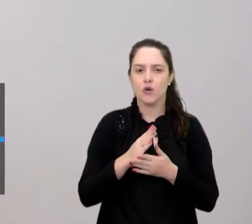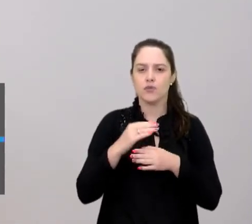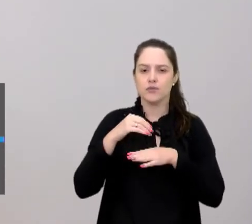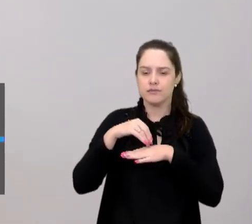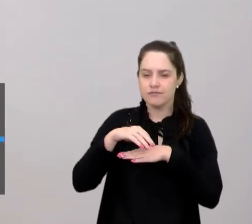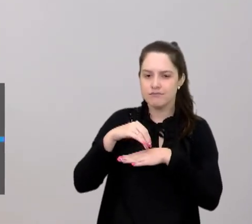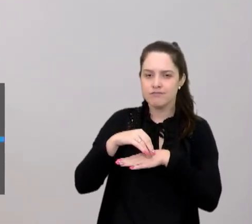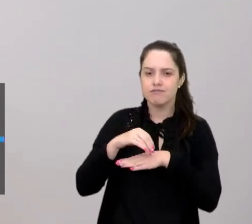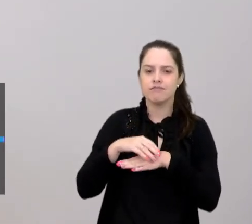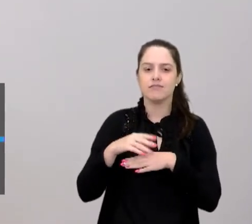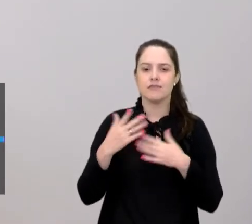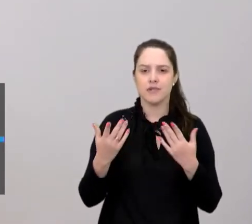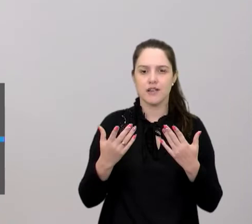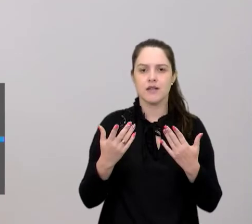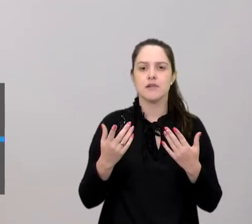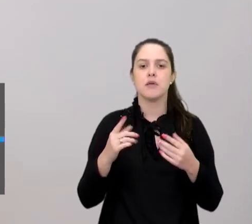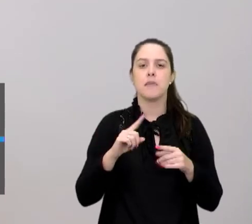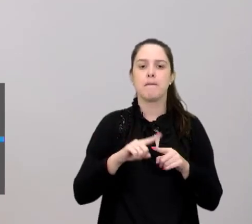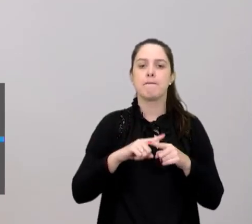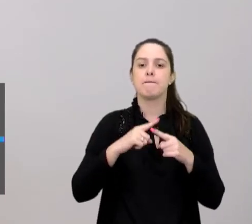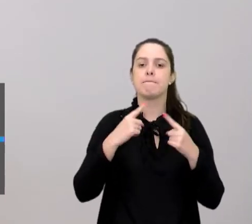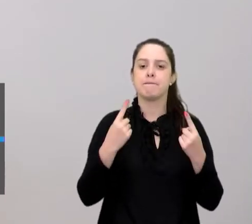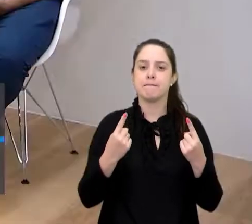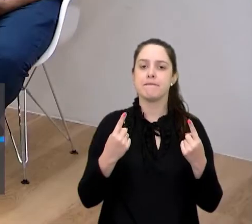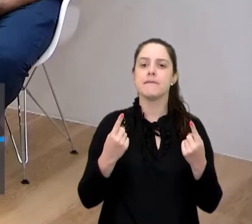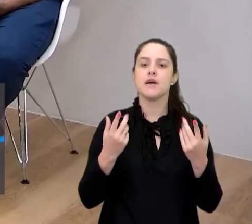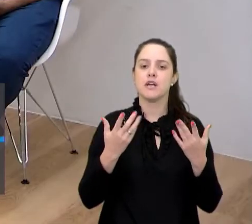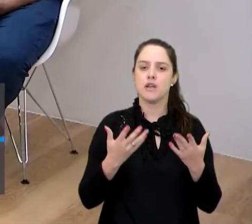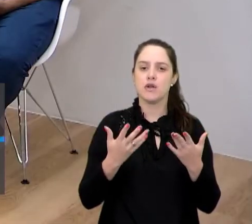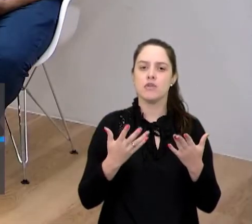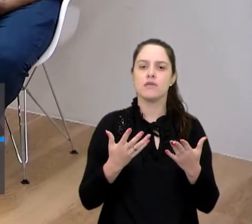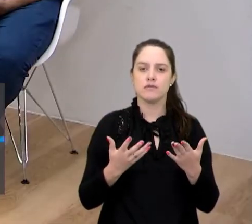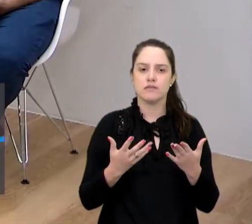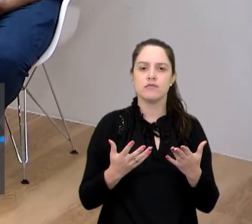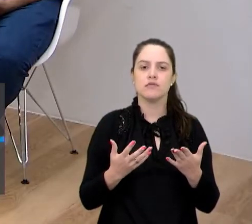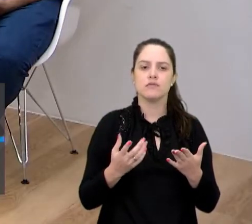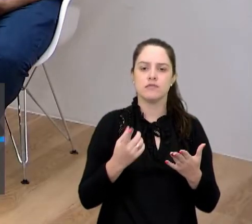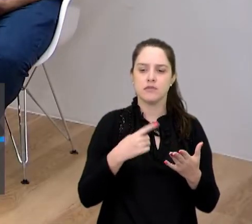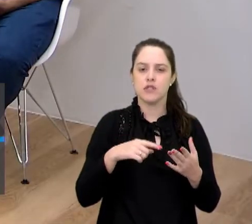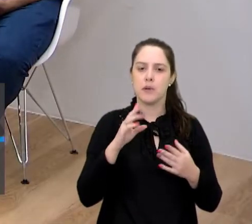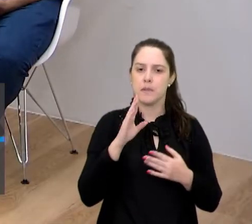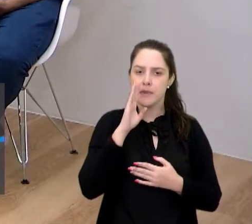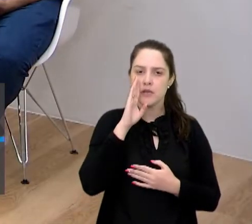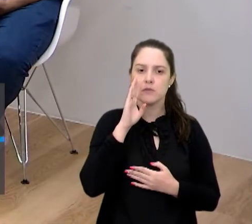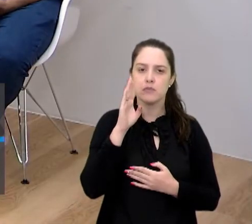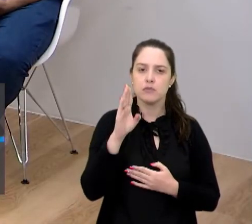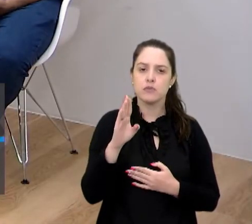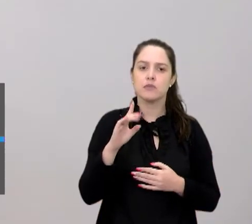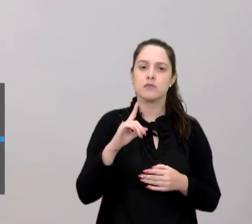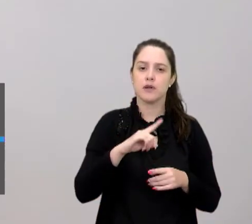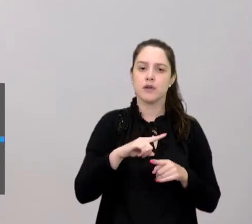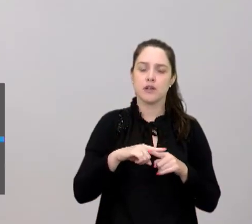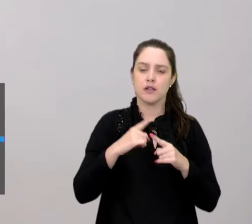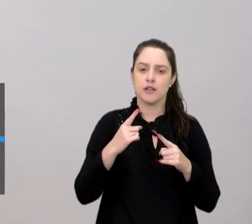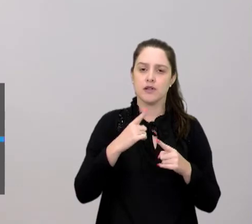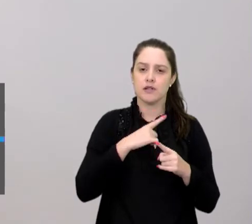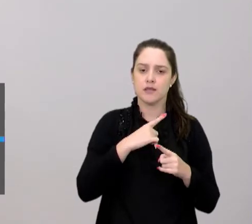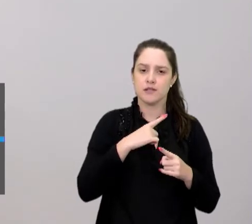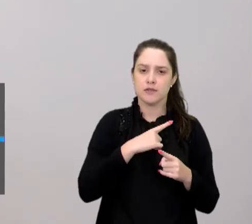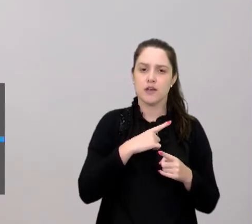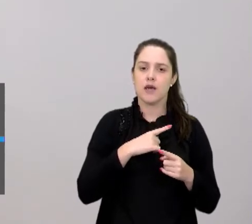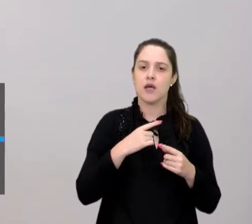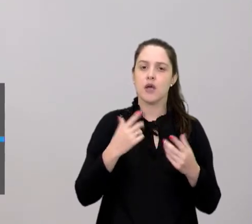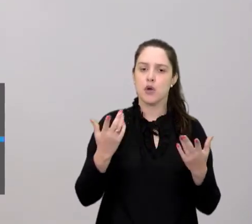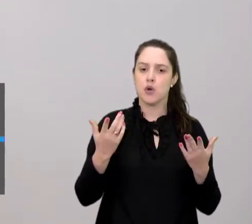meme e manda pra mim. E vai. Mas só que eu Maridão tenho... também, né? Que adora meu meme. marido principalmente. Mas eu tenho essa tendência de